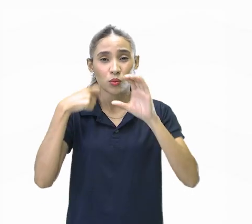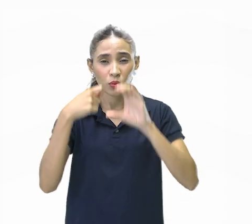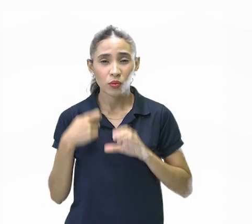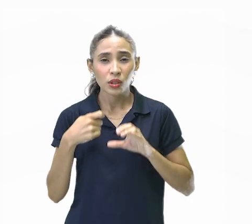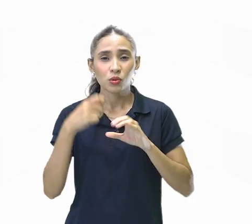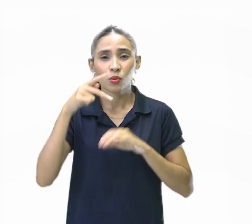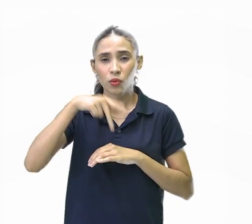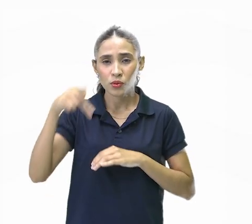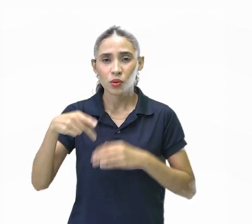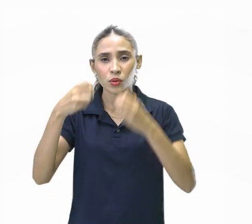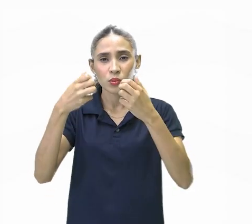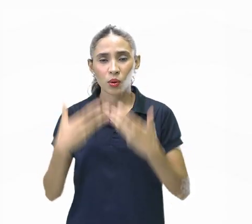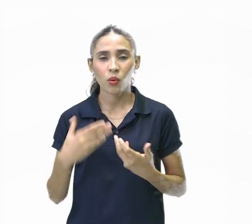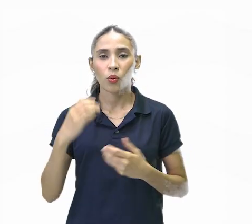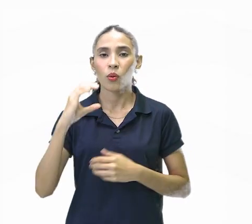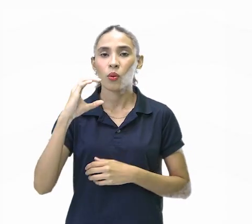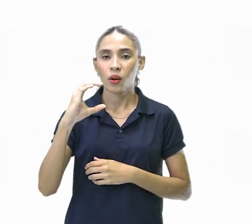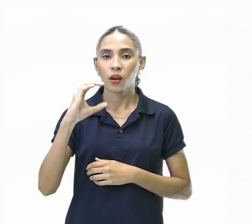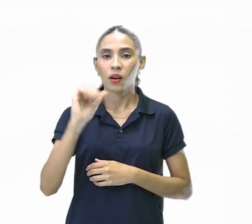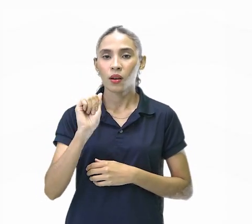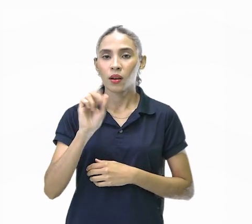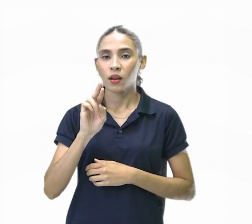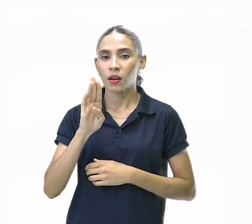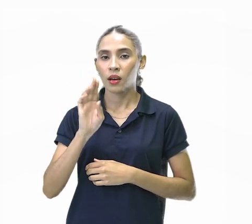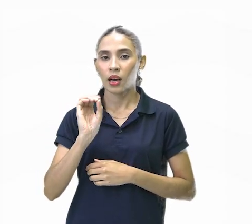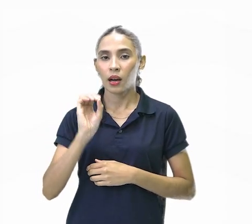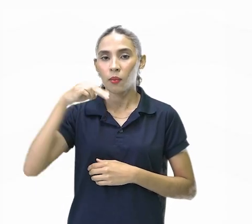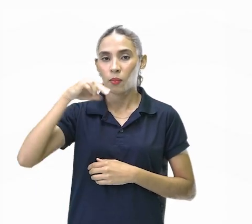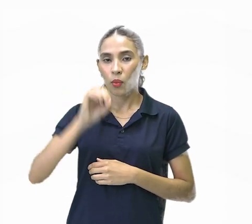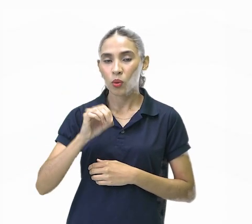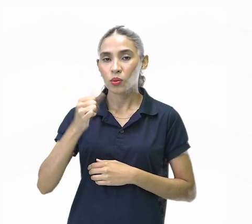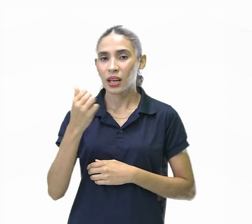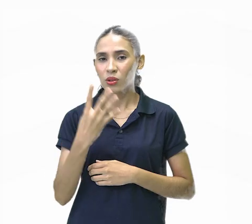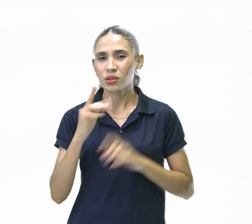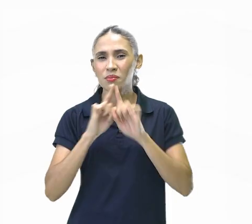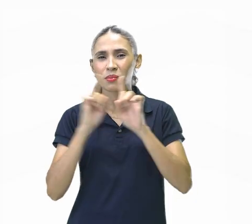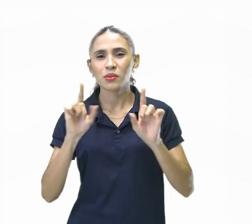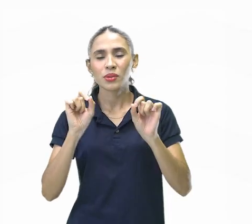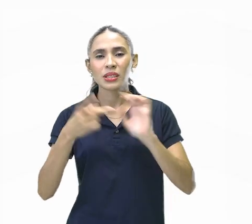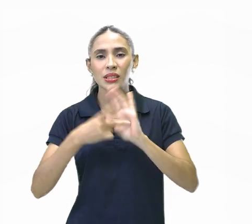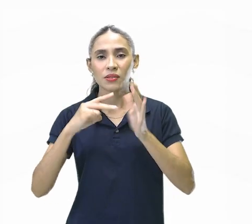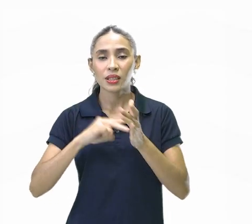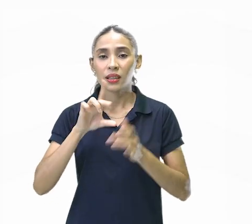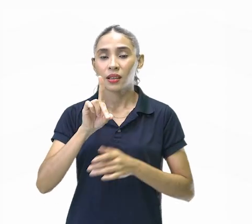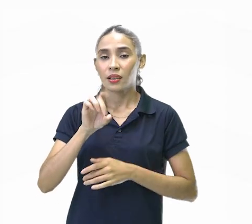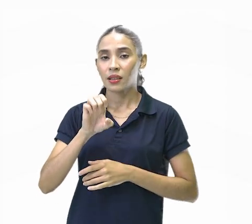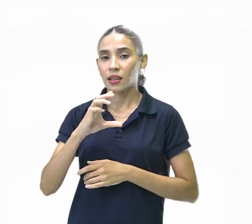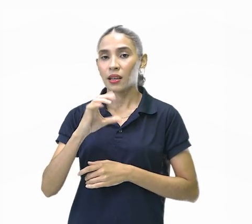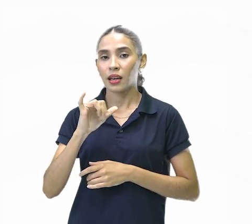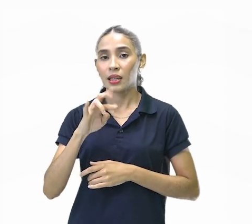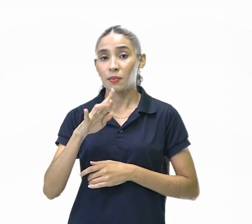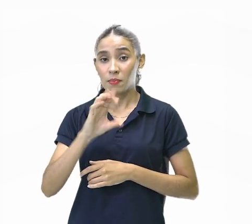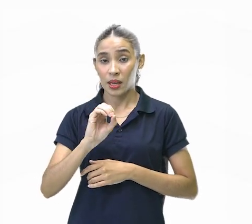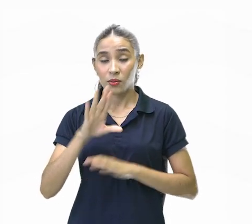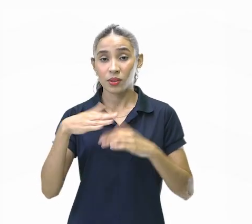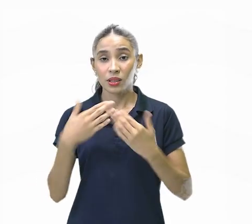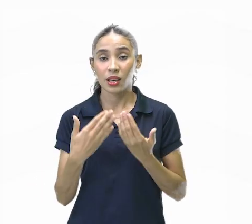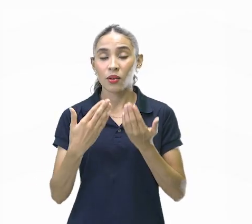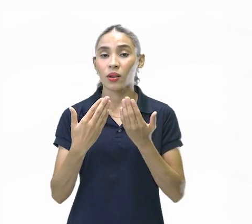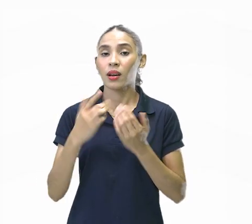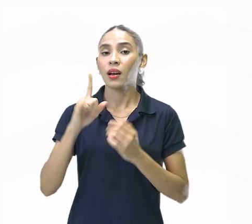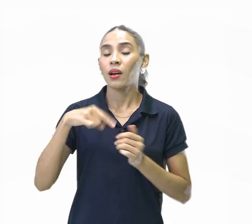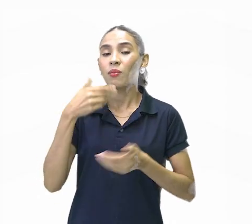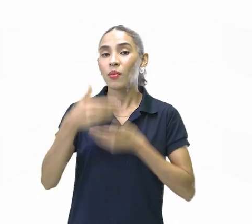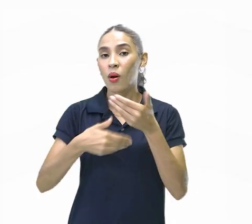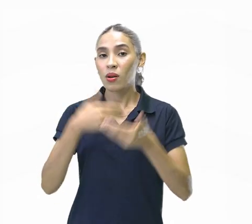o carbono 14, mas o que seria aí o conceito de decaimento? Para a definição, nós temos